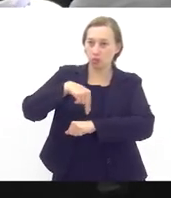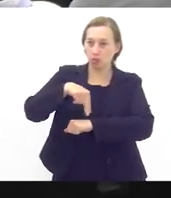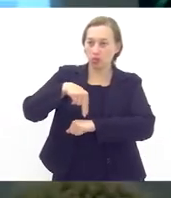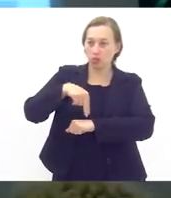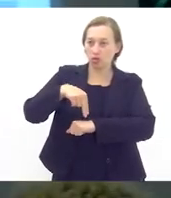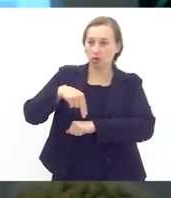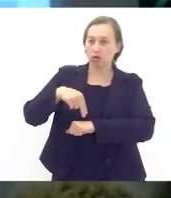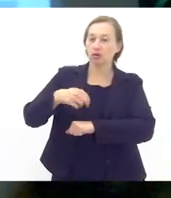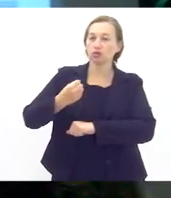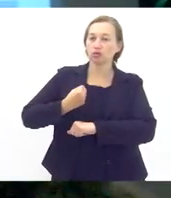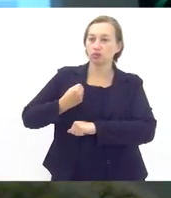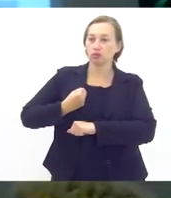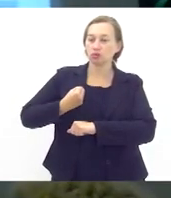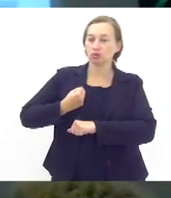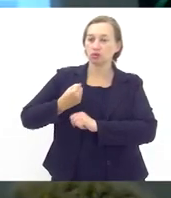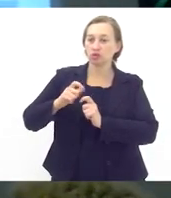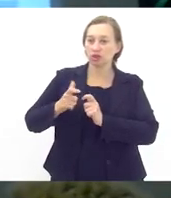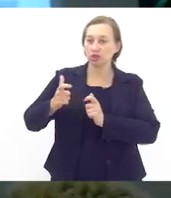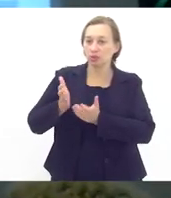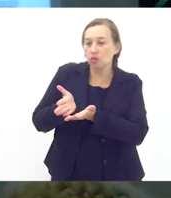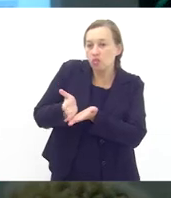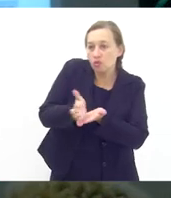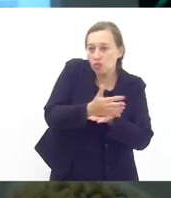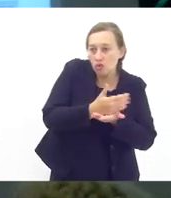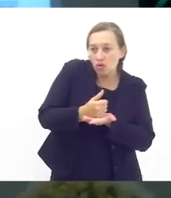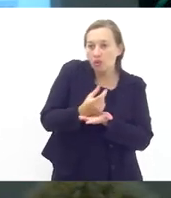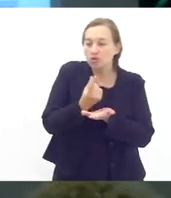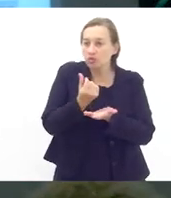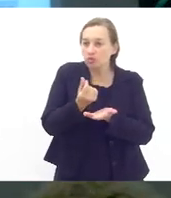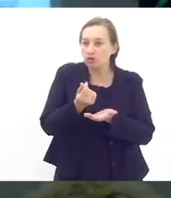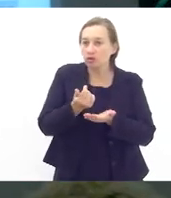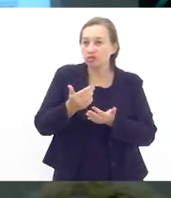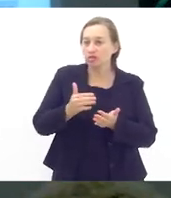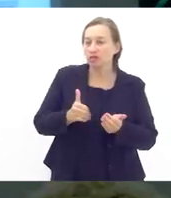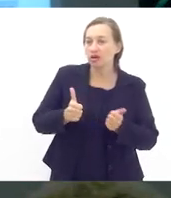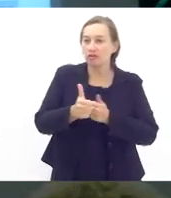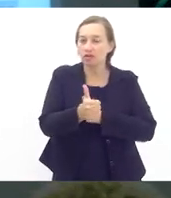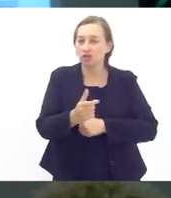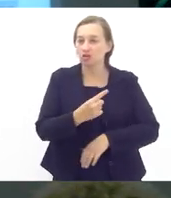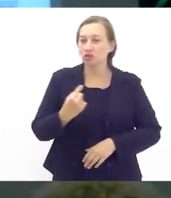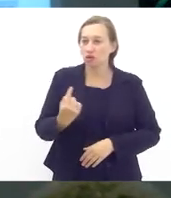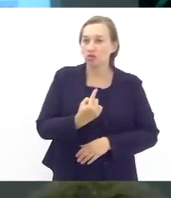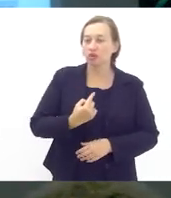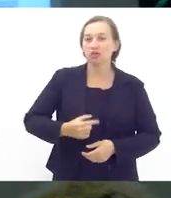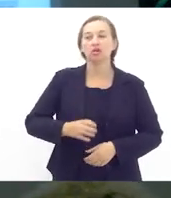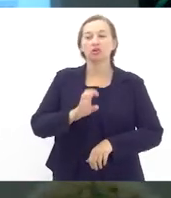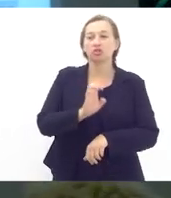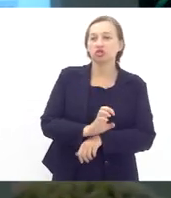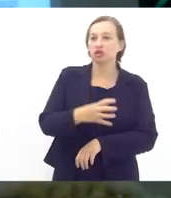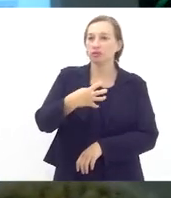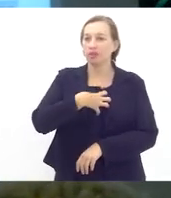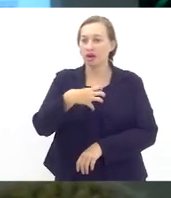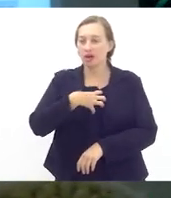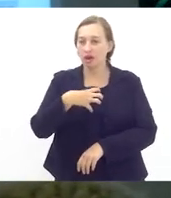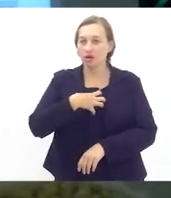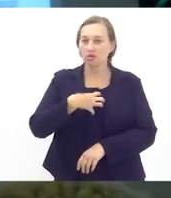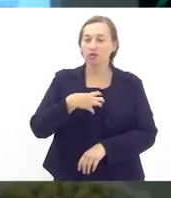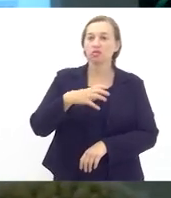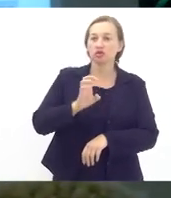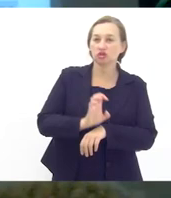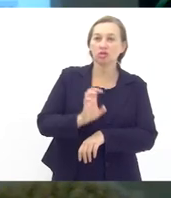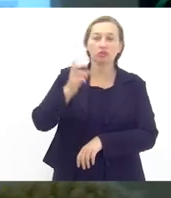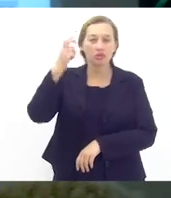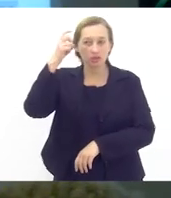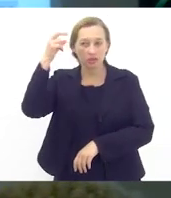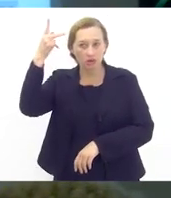maiores valores recebidos né então na nossa frente na nossa frente tem o Estado da Bahia tem o estado de São Paulo né